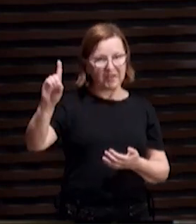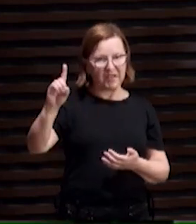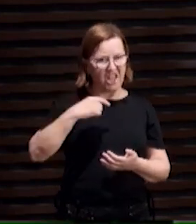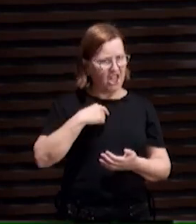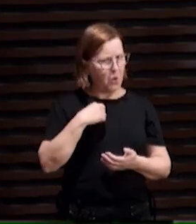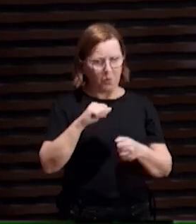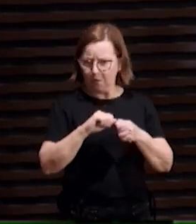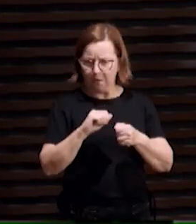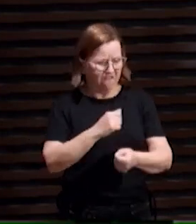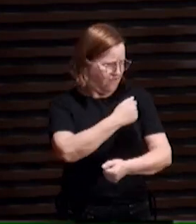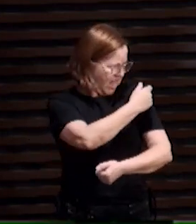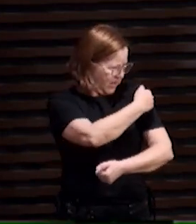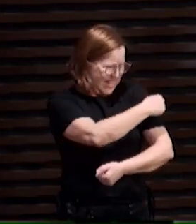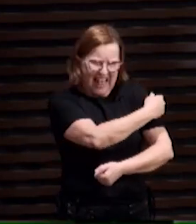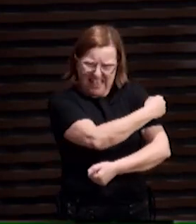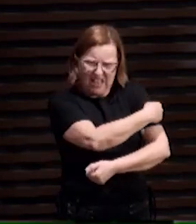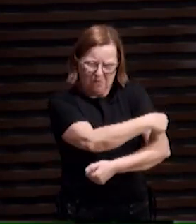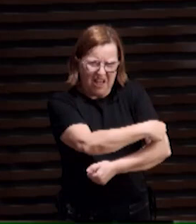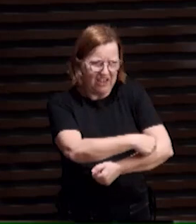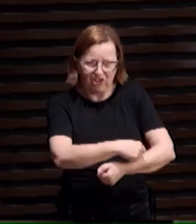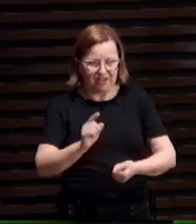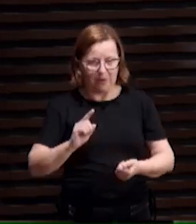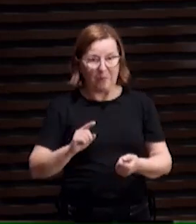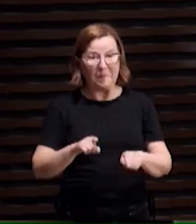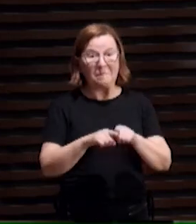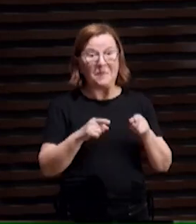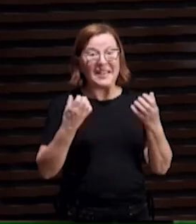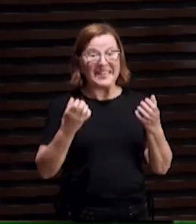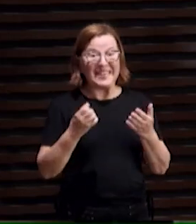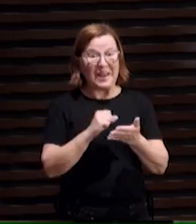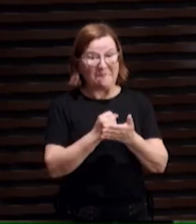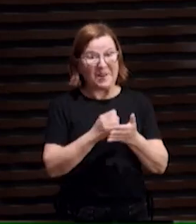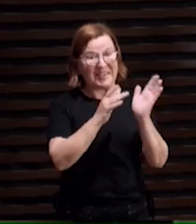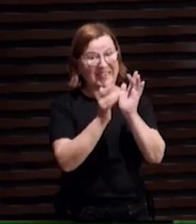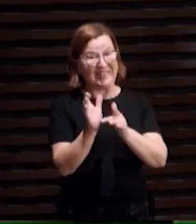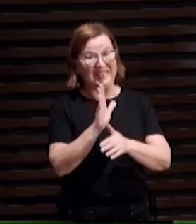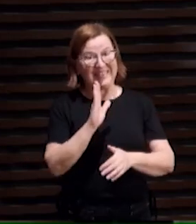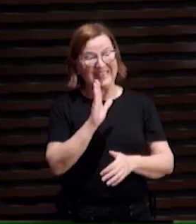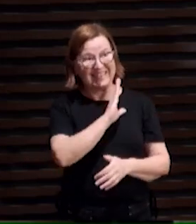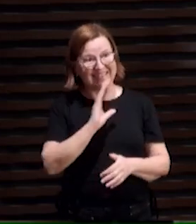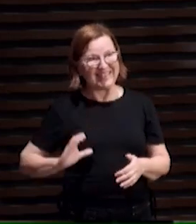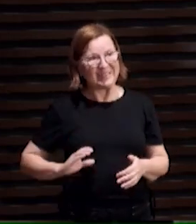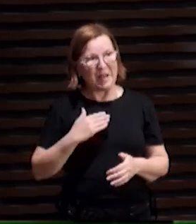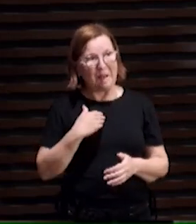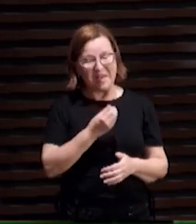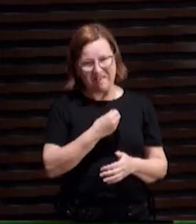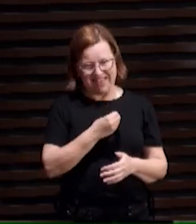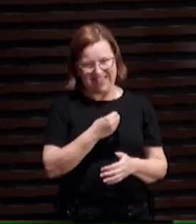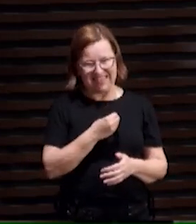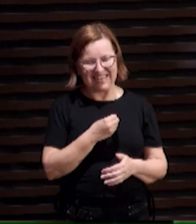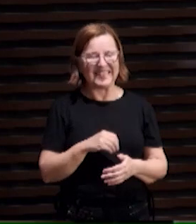meu corpo, mas respeito aqueles que fazem. Porque eu quero a marca de Jesus Cristo na minha vida. Trazer no meu corpo, na minha vida,